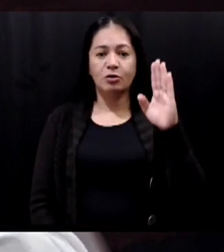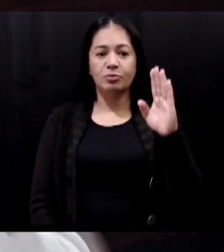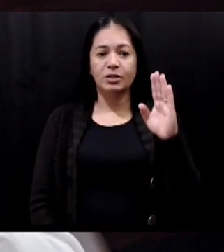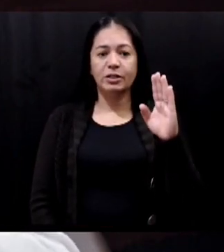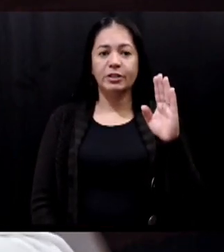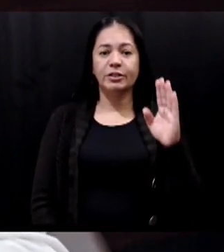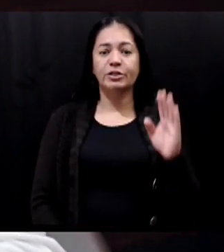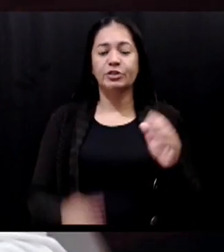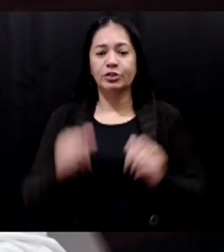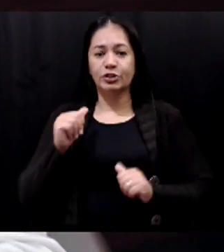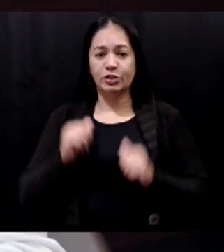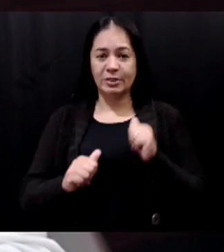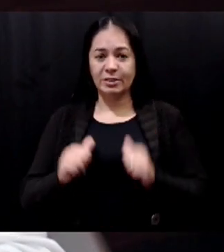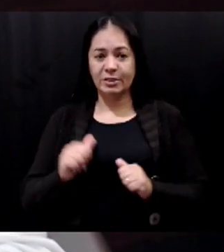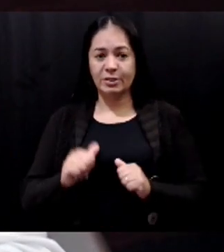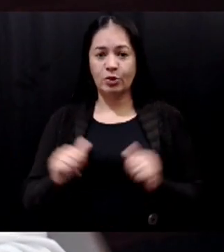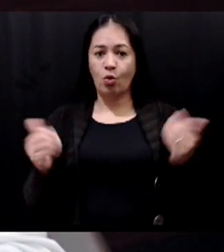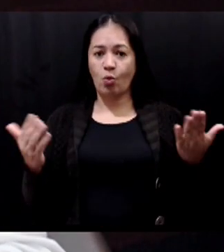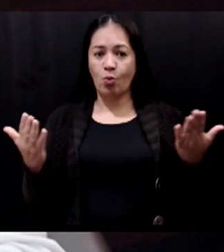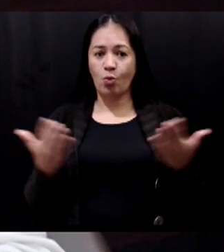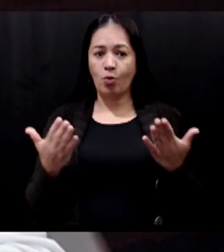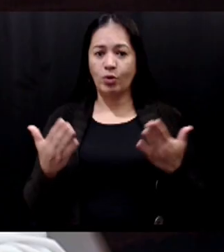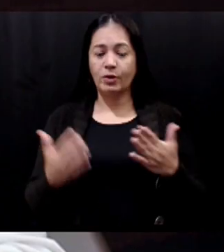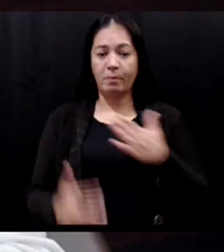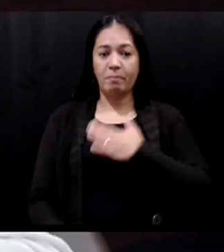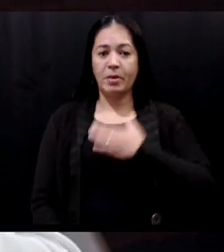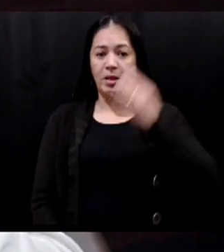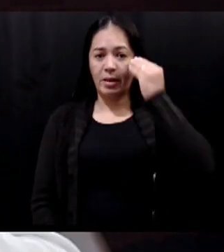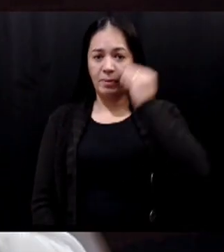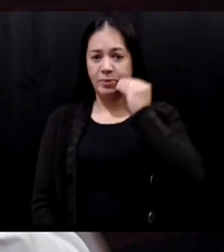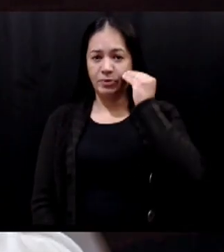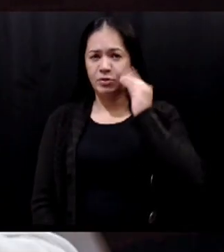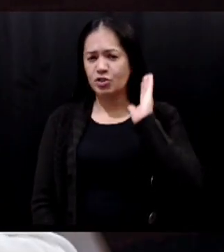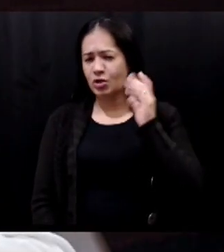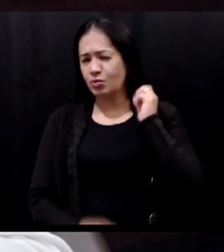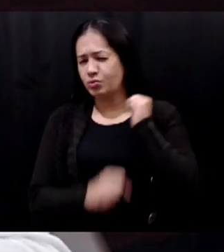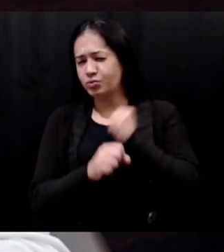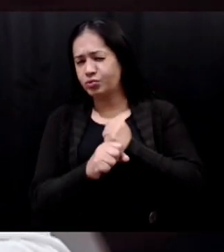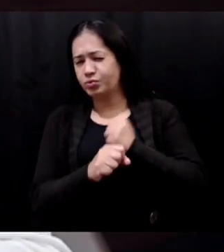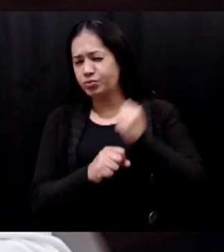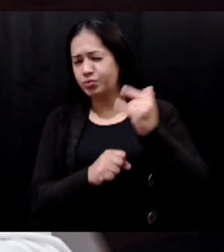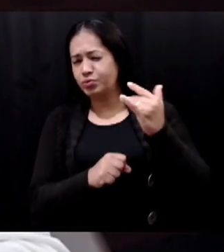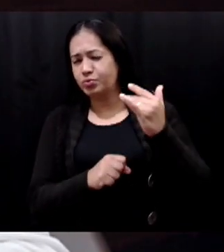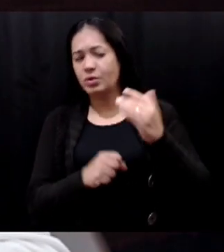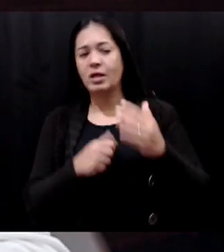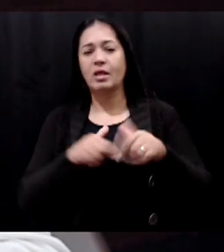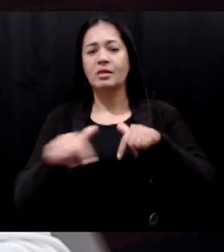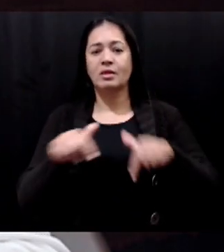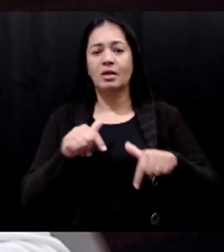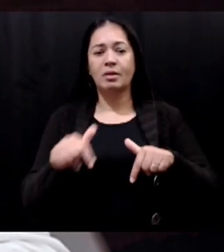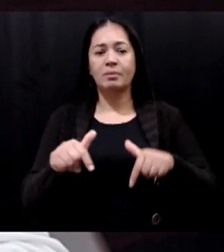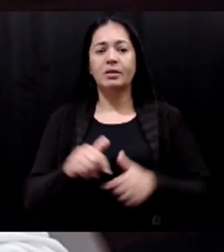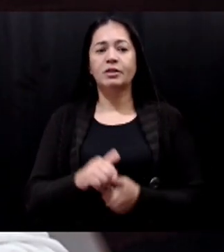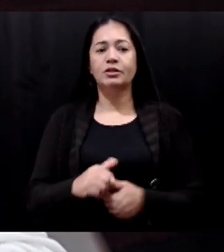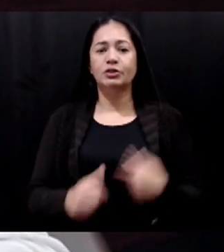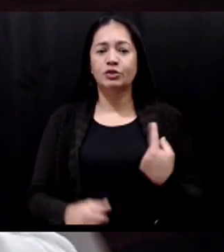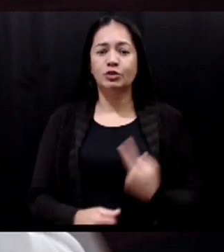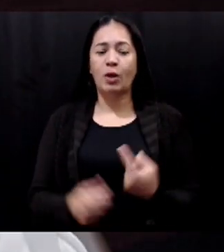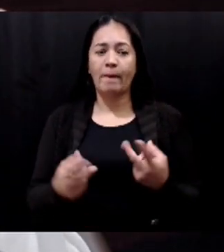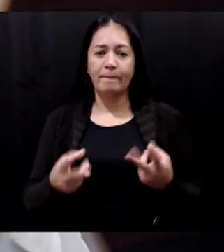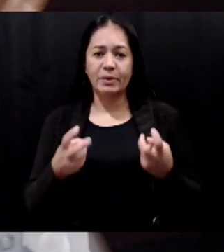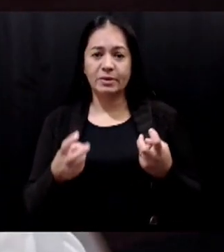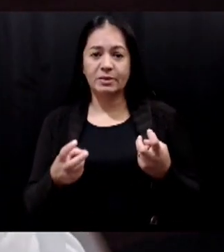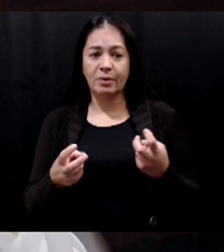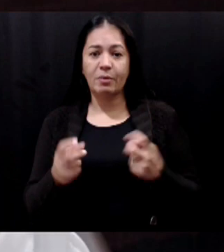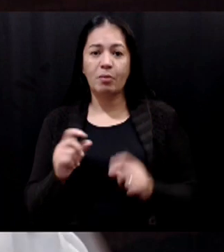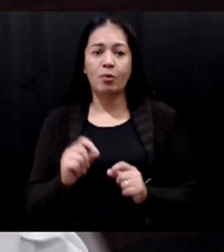hoje, assim, pela minha experiência que eu tenho de muitos anos, né, trabalhando, né, com hipnoterapeuta, a gente vê muito no consultório que